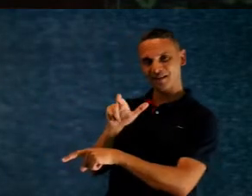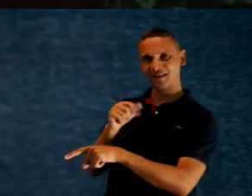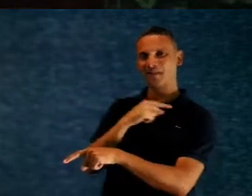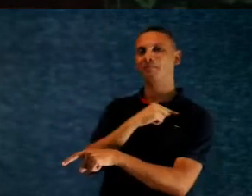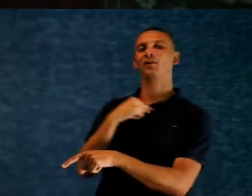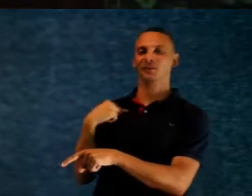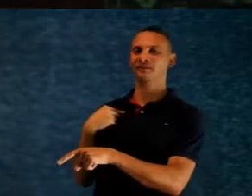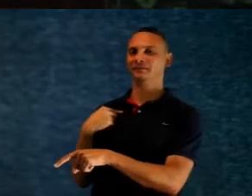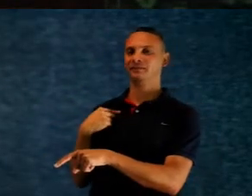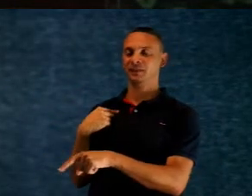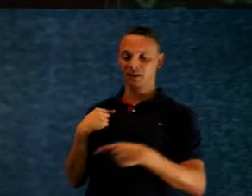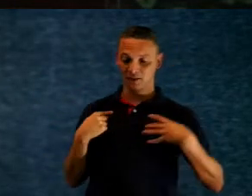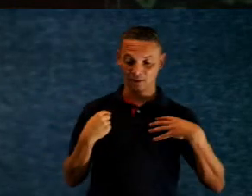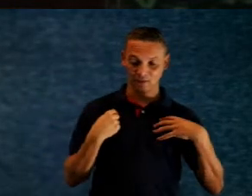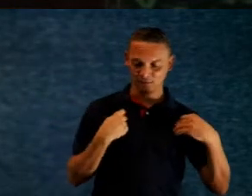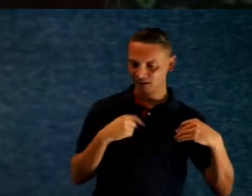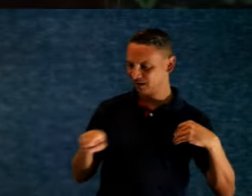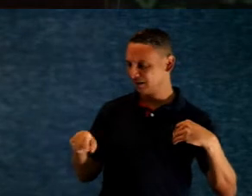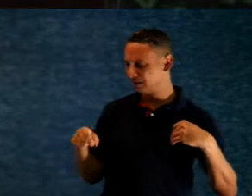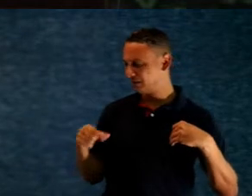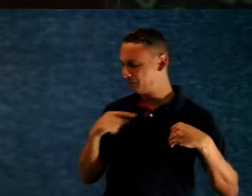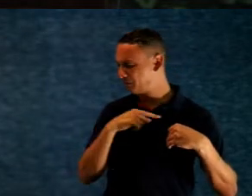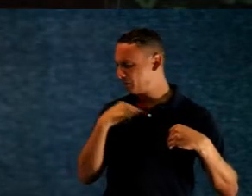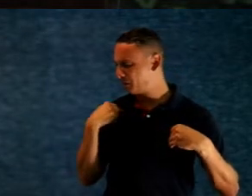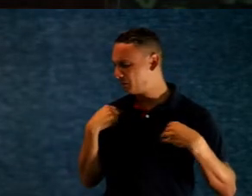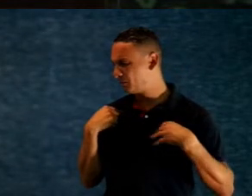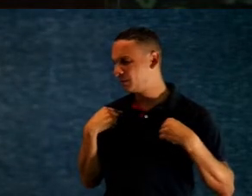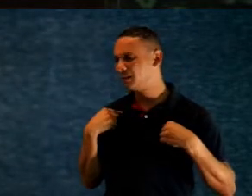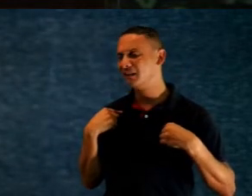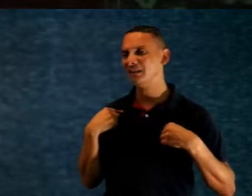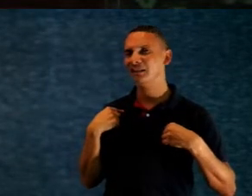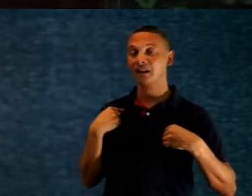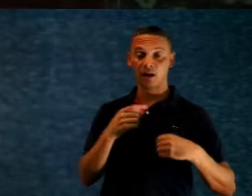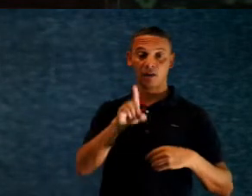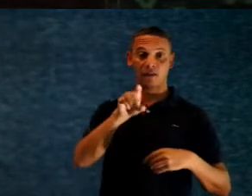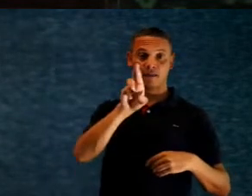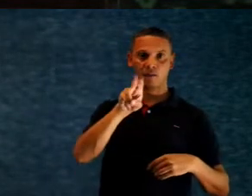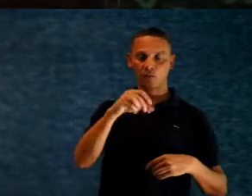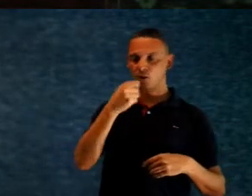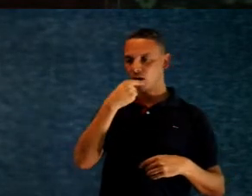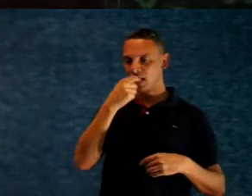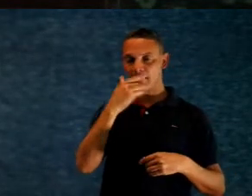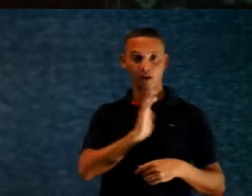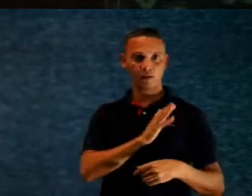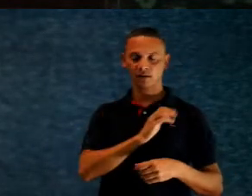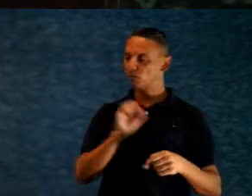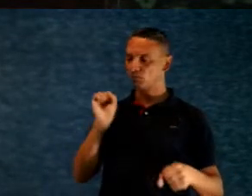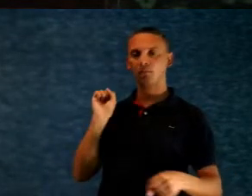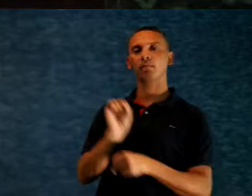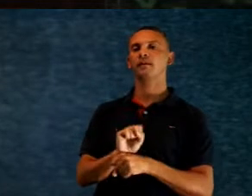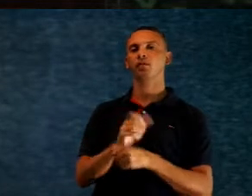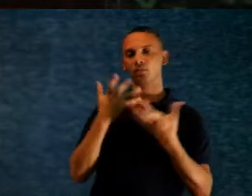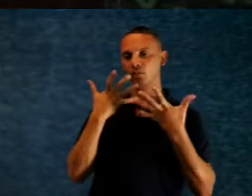Drummond fez foi deixar de tomar os remédios que tomava para o coração, ele que havia tido um infarto